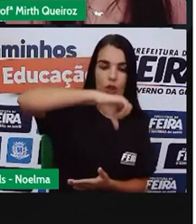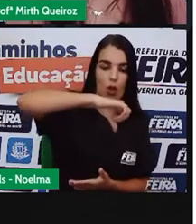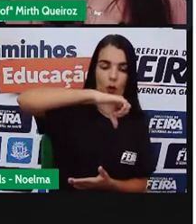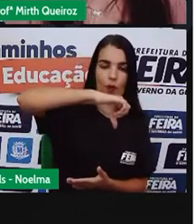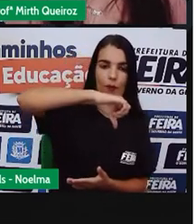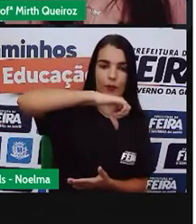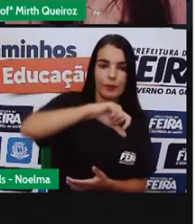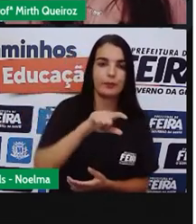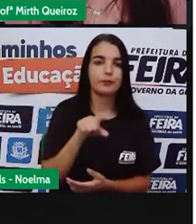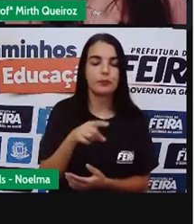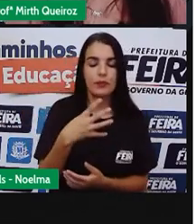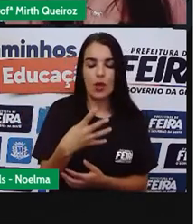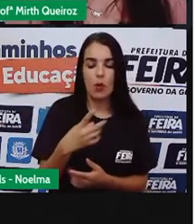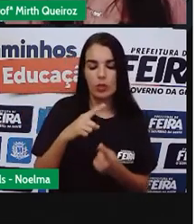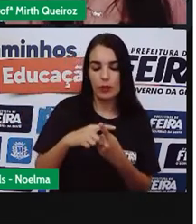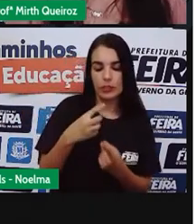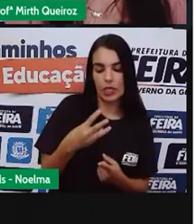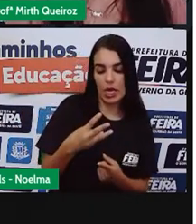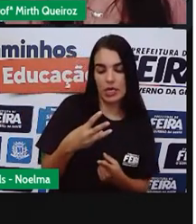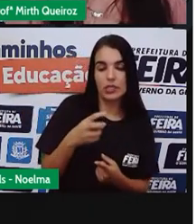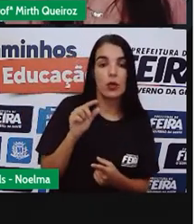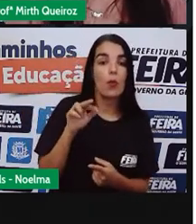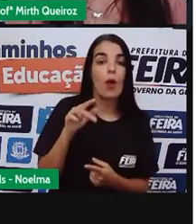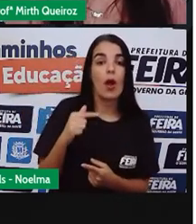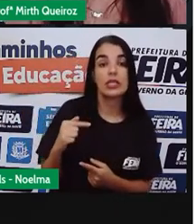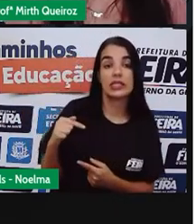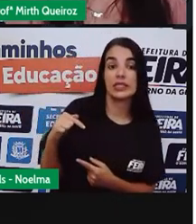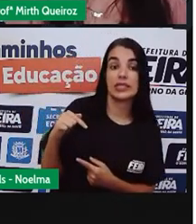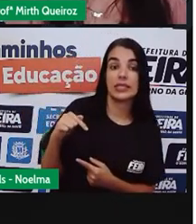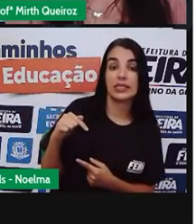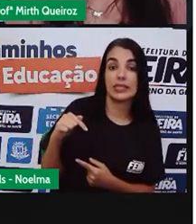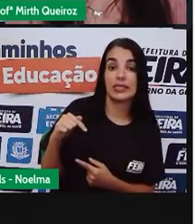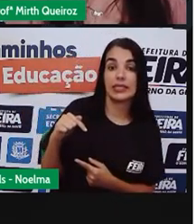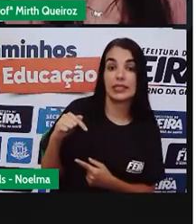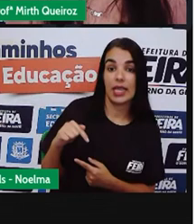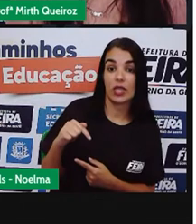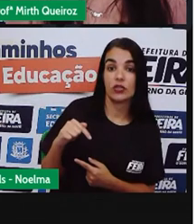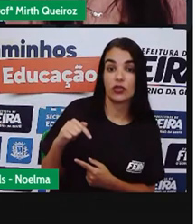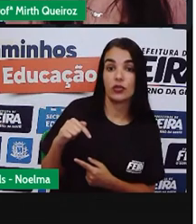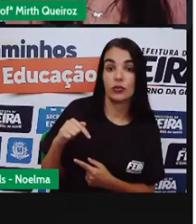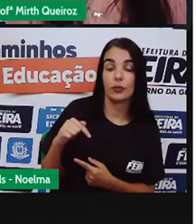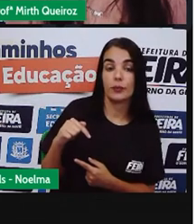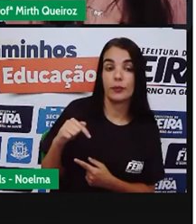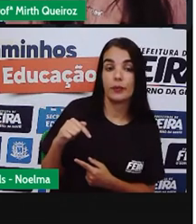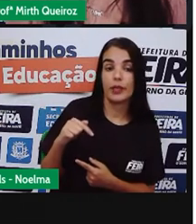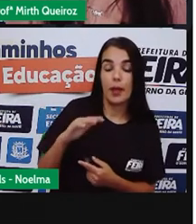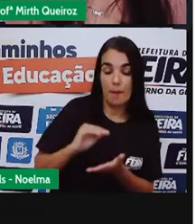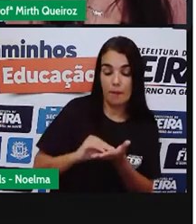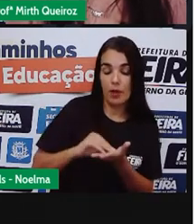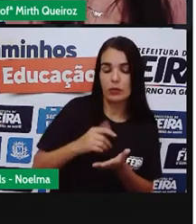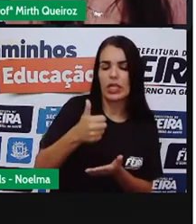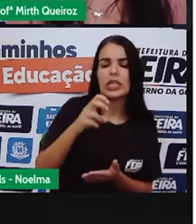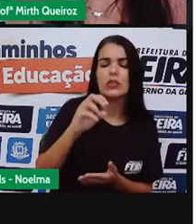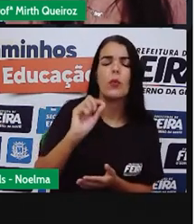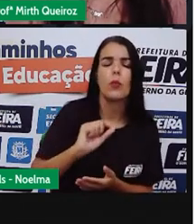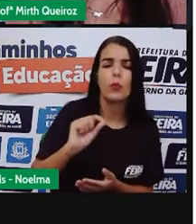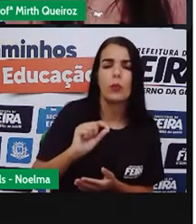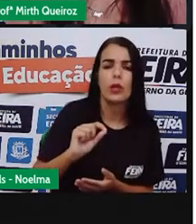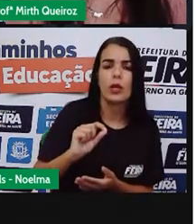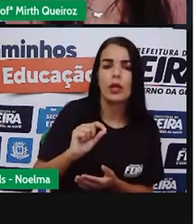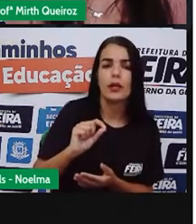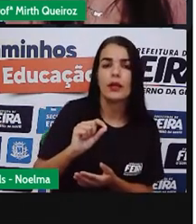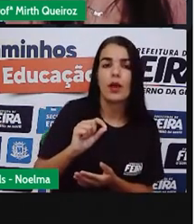9. 4 mais 3, quanto é? 7. Para 15, faltam